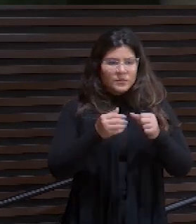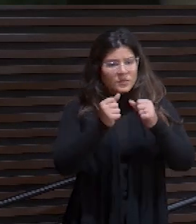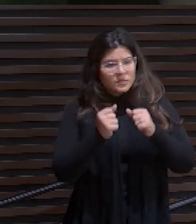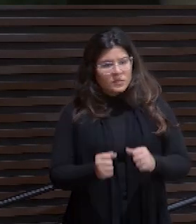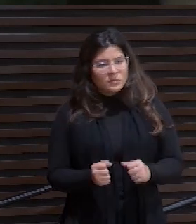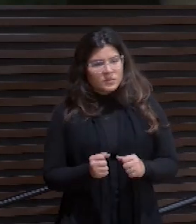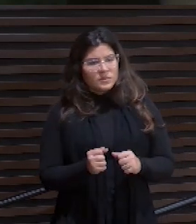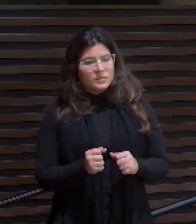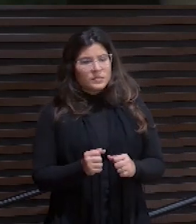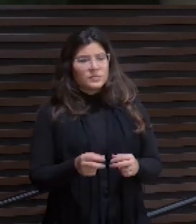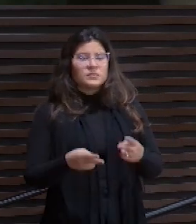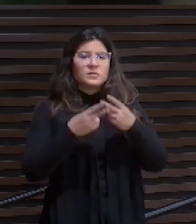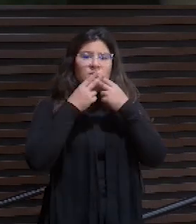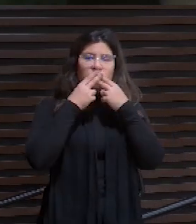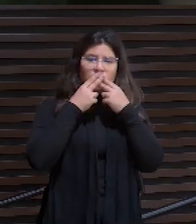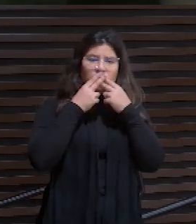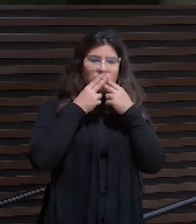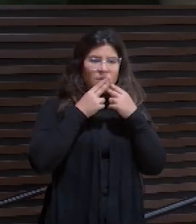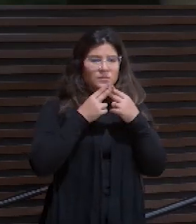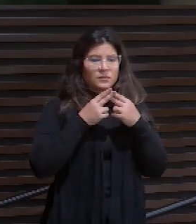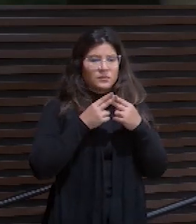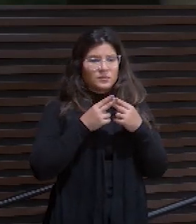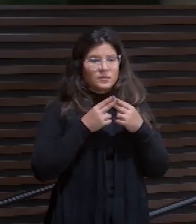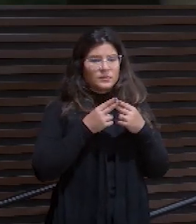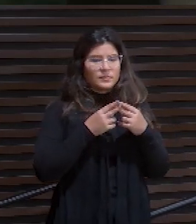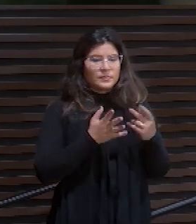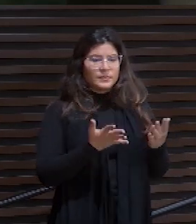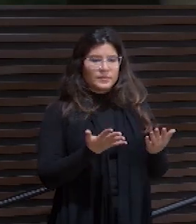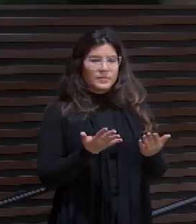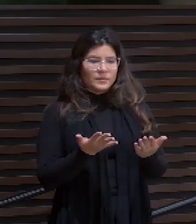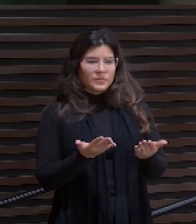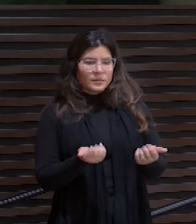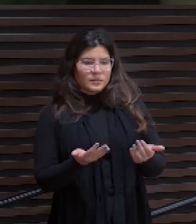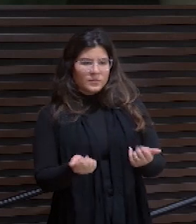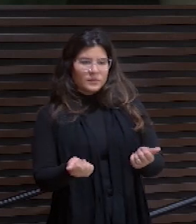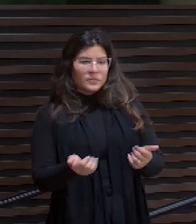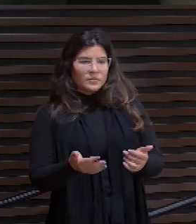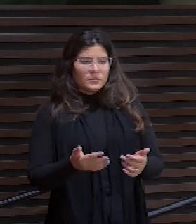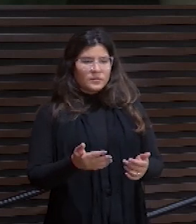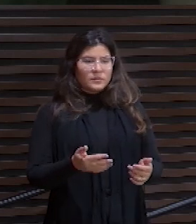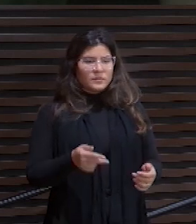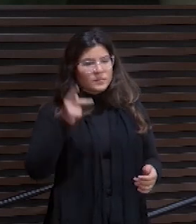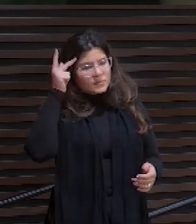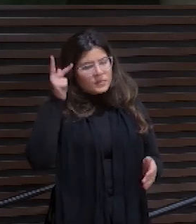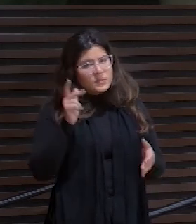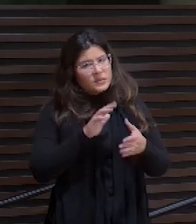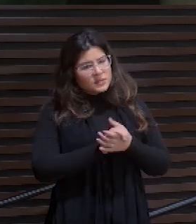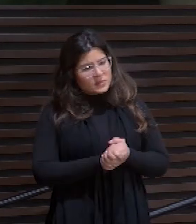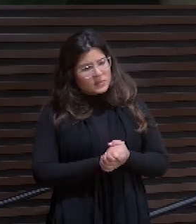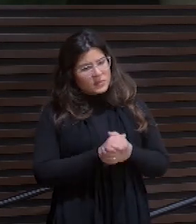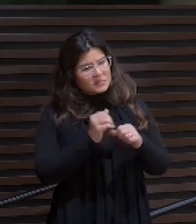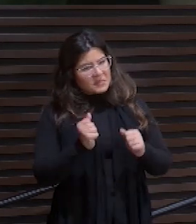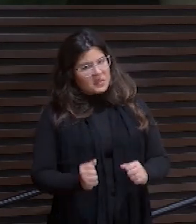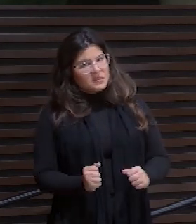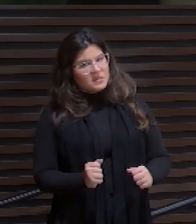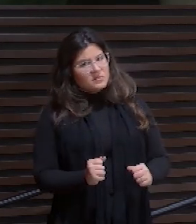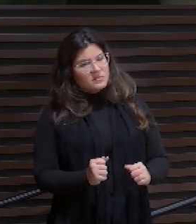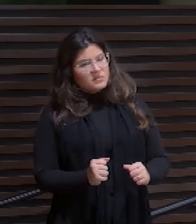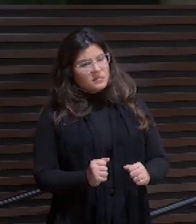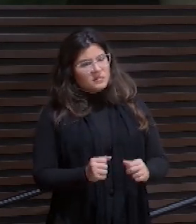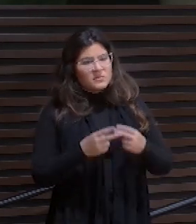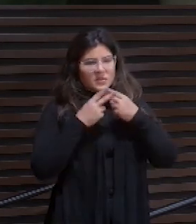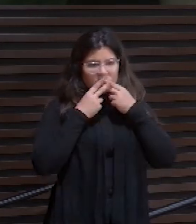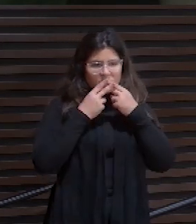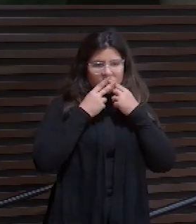os convidados para o casamento, enquanto está com eles o noivo? Meus irmãos, se tem uma coisa